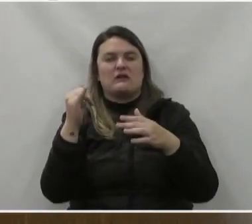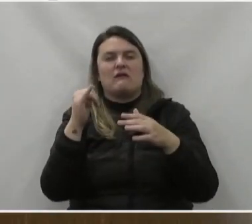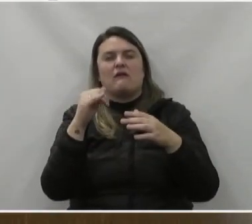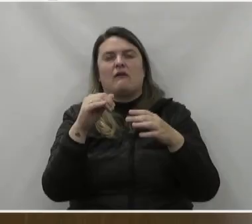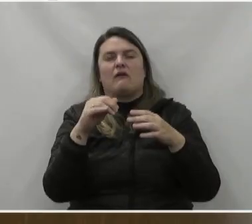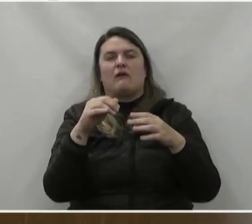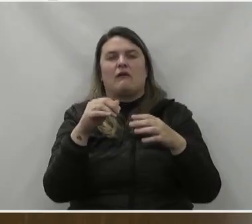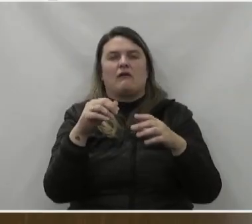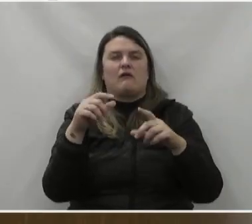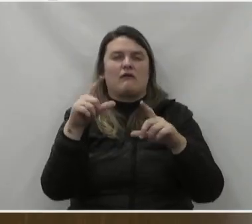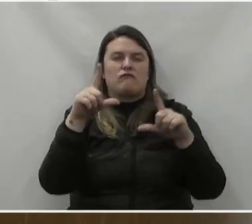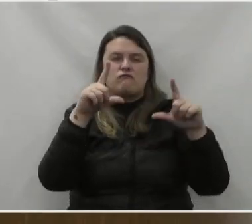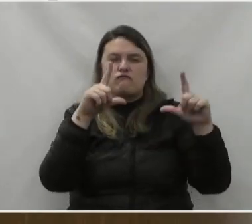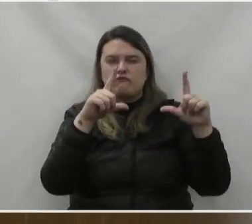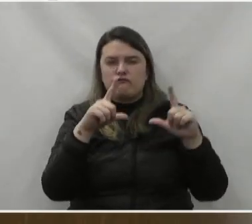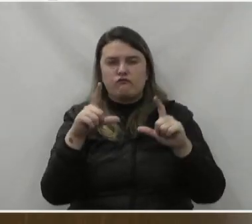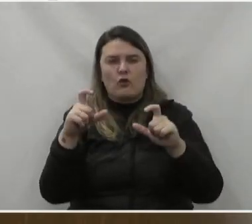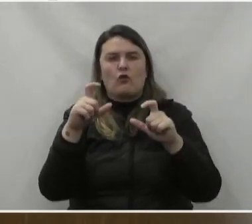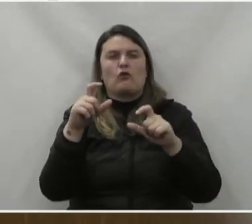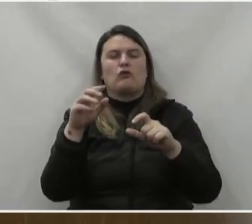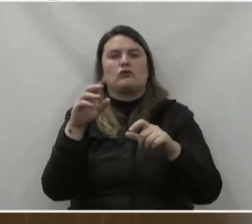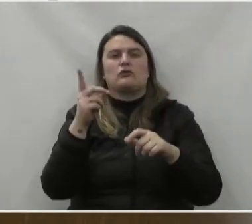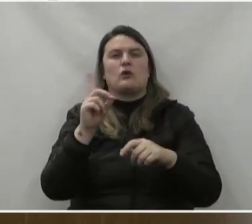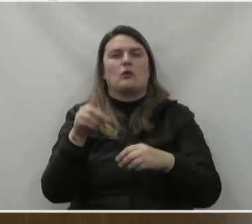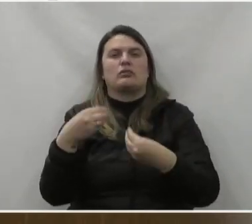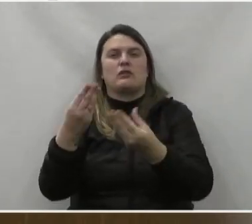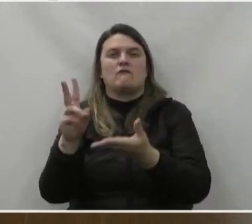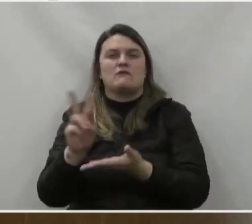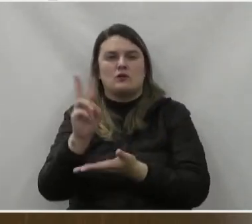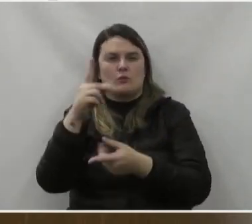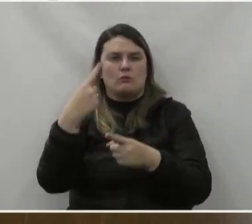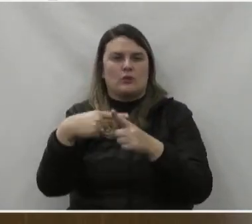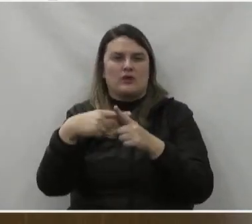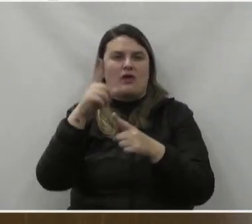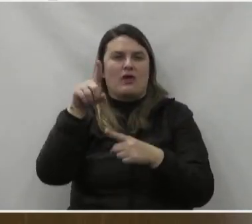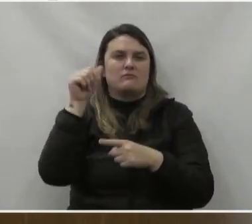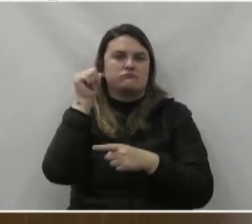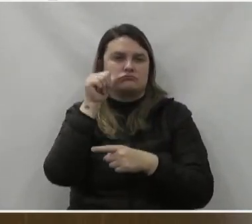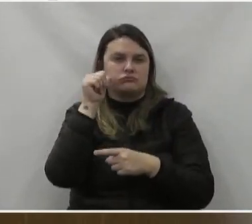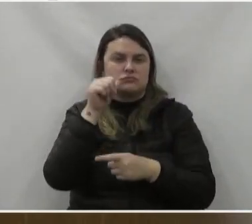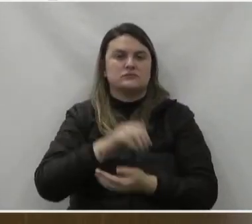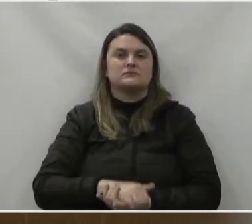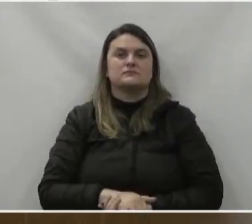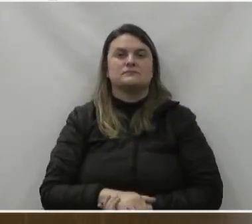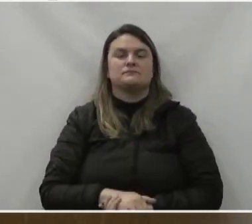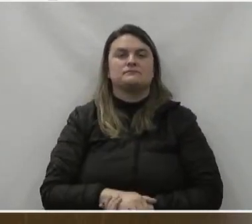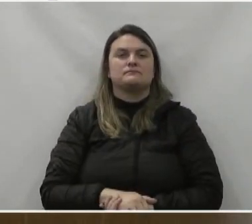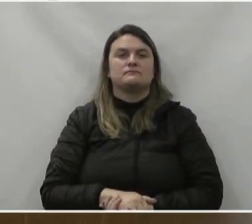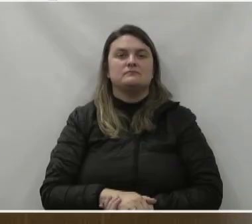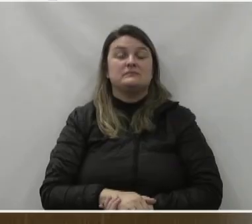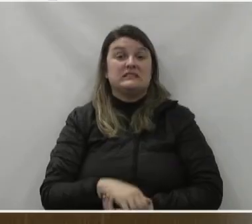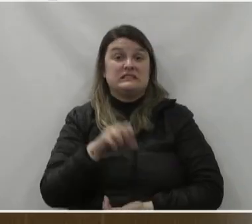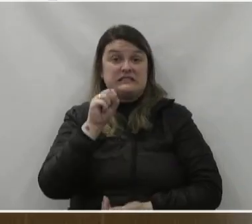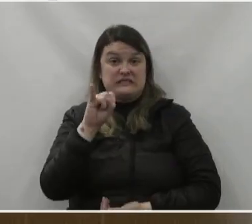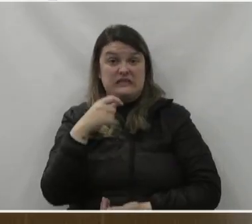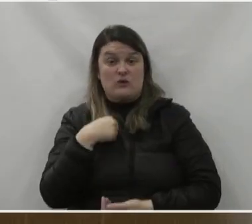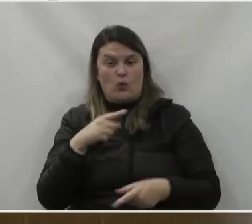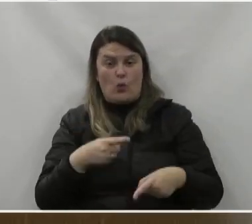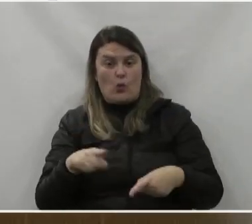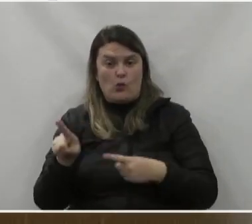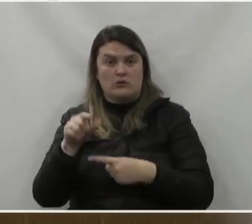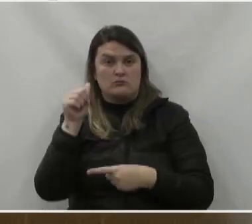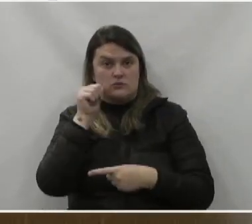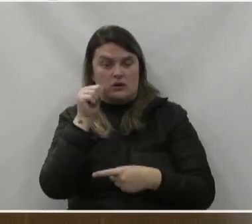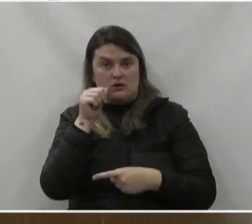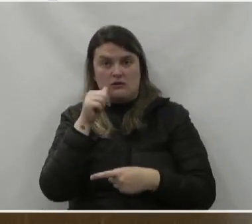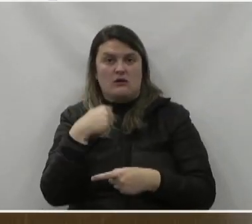sabe? Desvalorizando elas por ser mulheres. Então, eu quero dizer aqui, né, que se eu fosse contra a mulher, como você diz, vereadora, eu